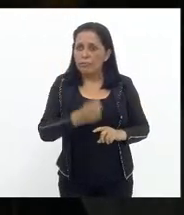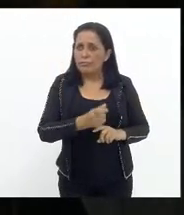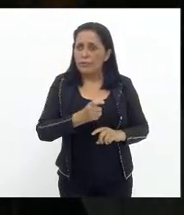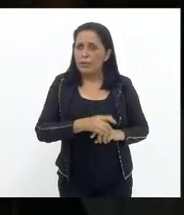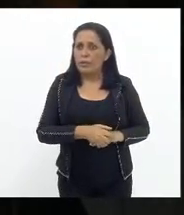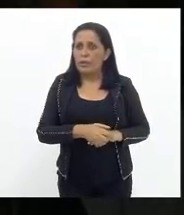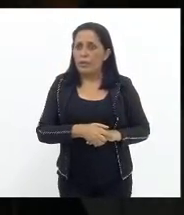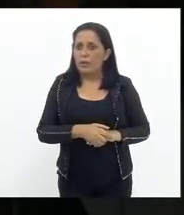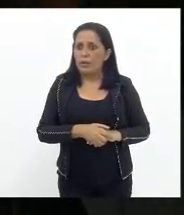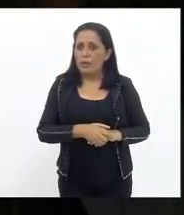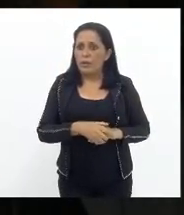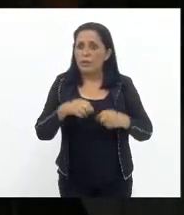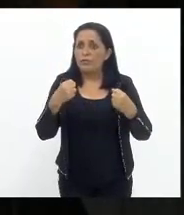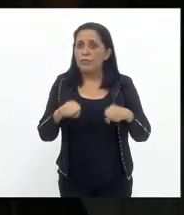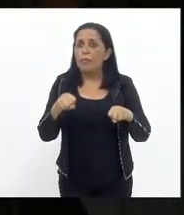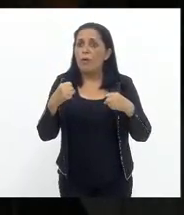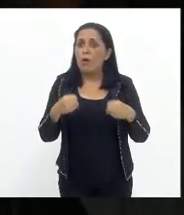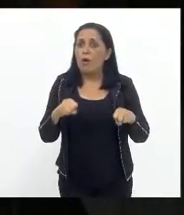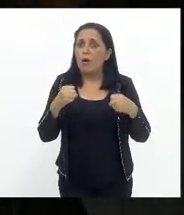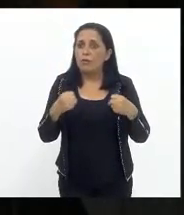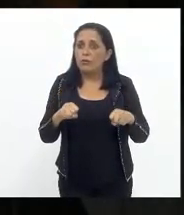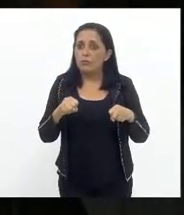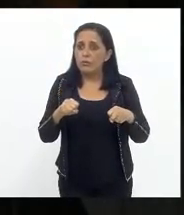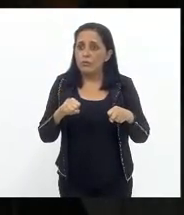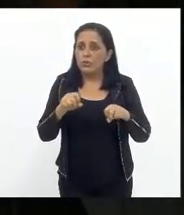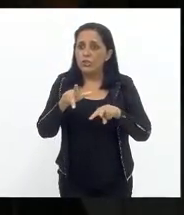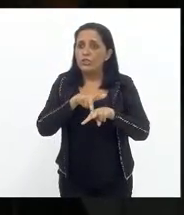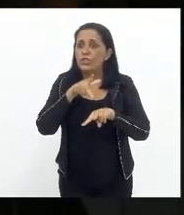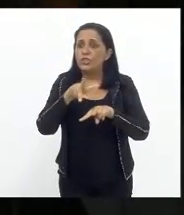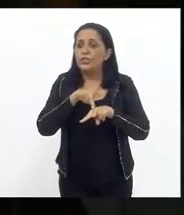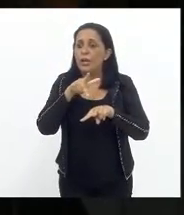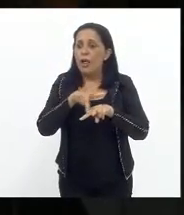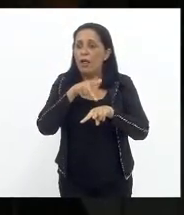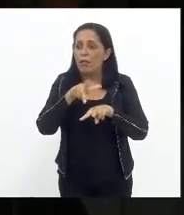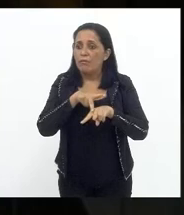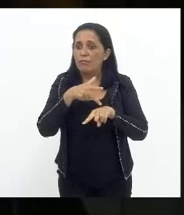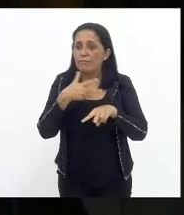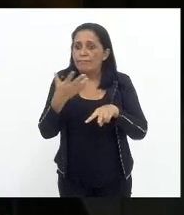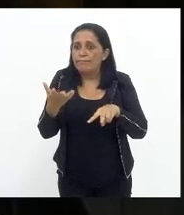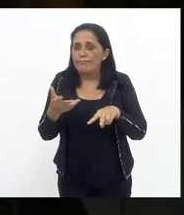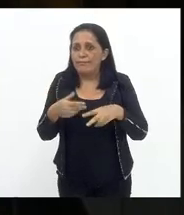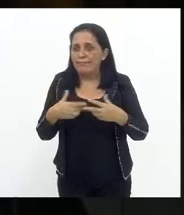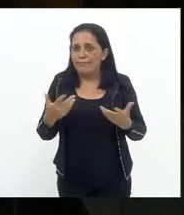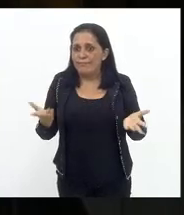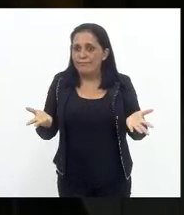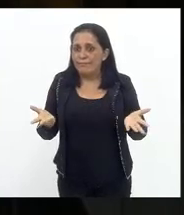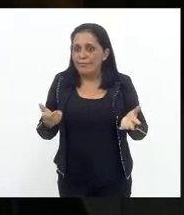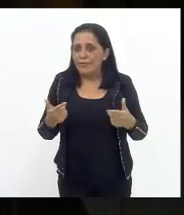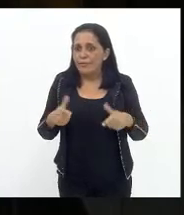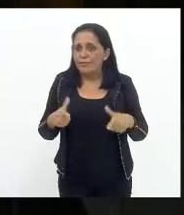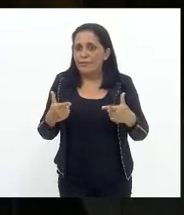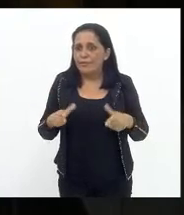que ele estava andando de moto de chinelo, quando não há, no Código de